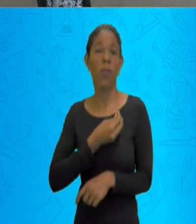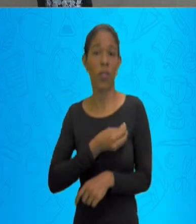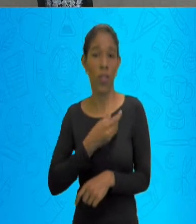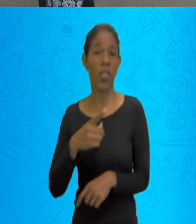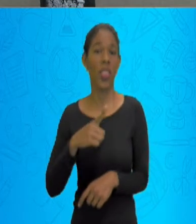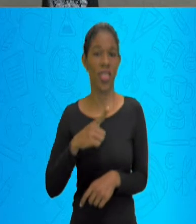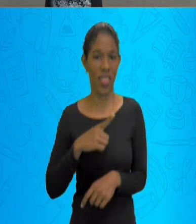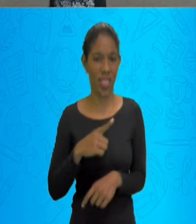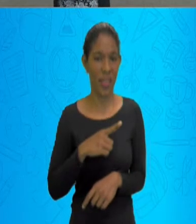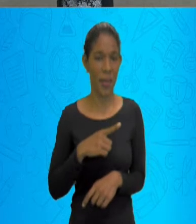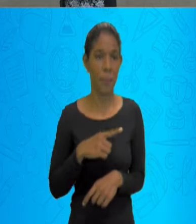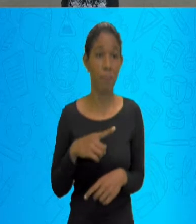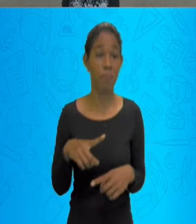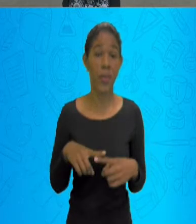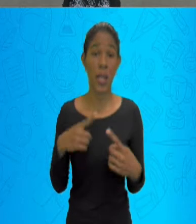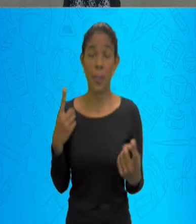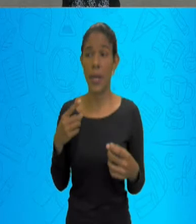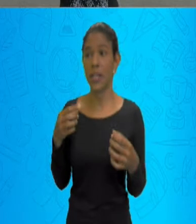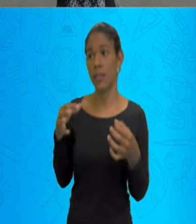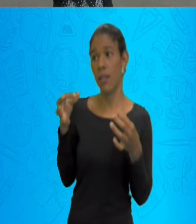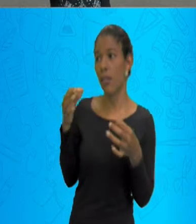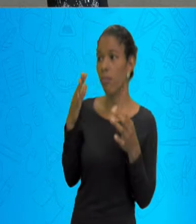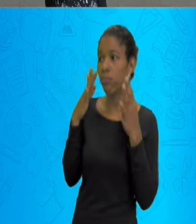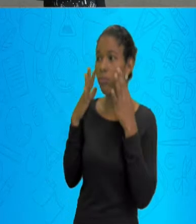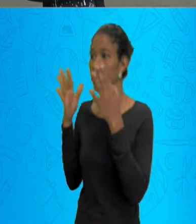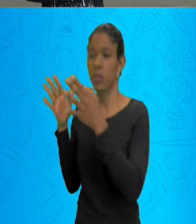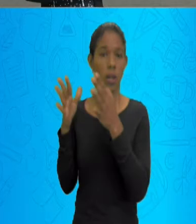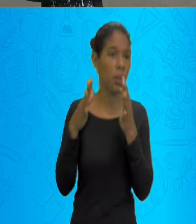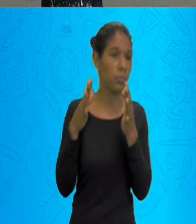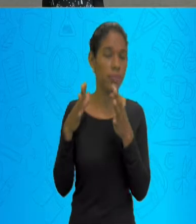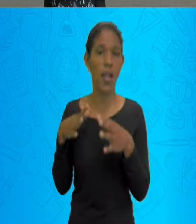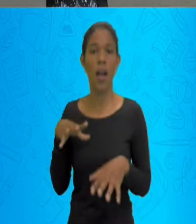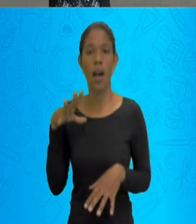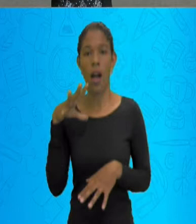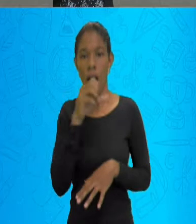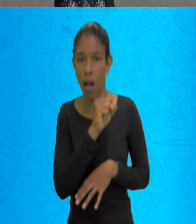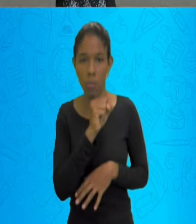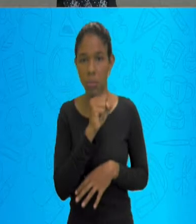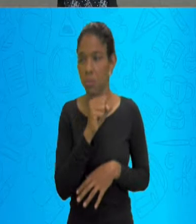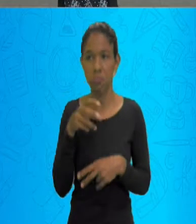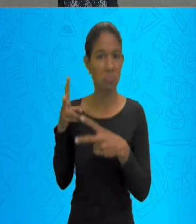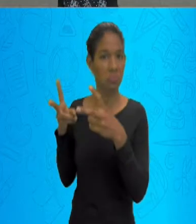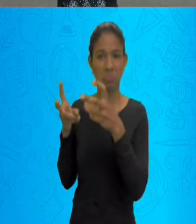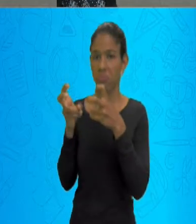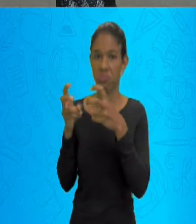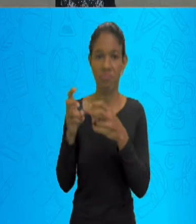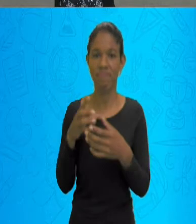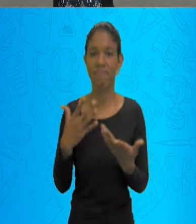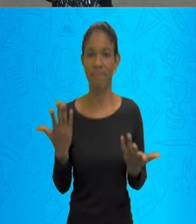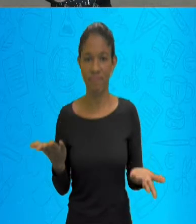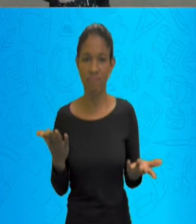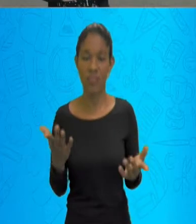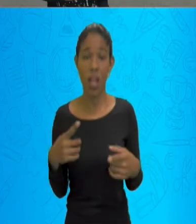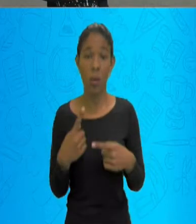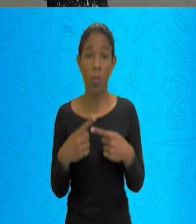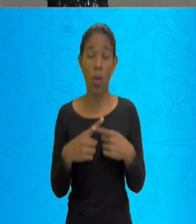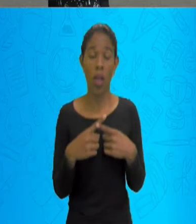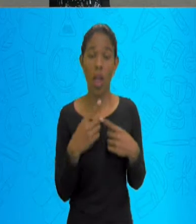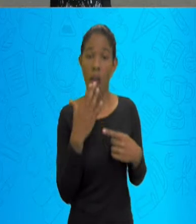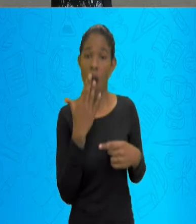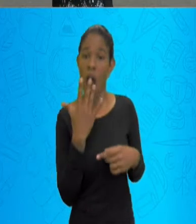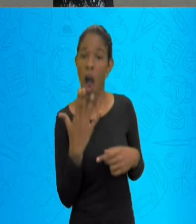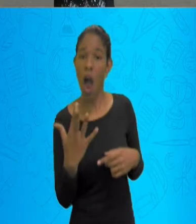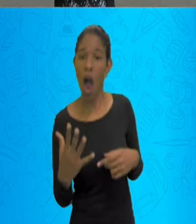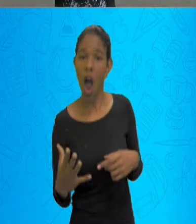atenção, as cores, a adaptação que esse animal fez, as suas cores, fez com que ele se integrasse ao meio que ele